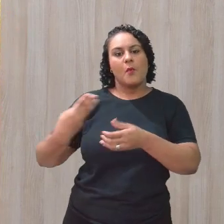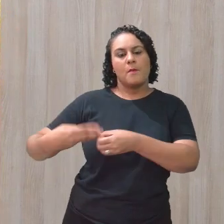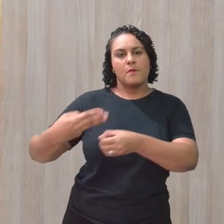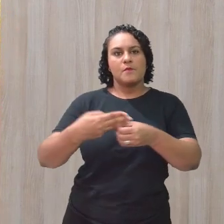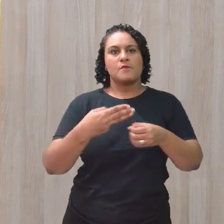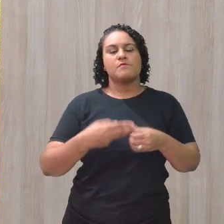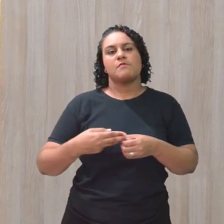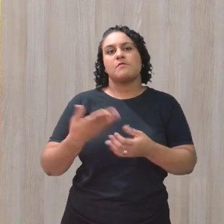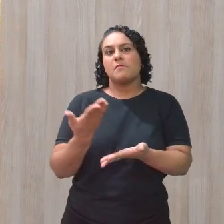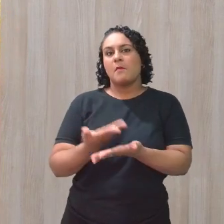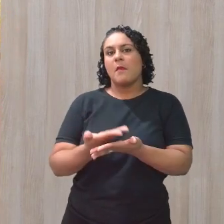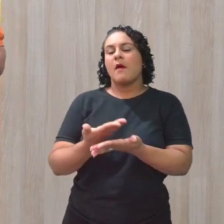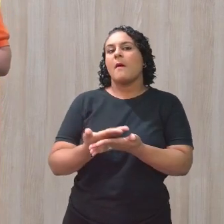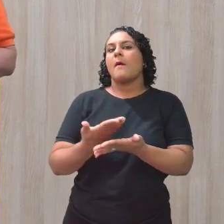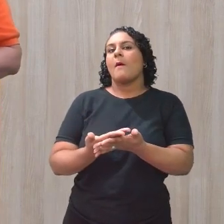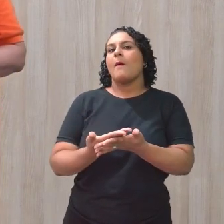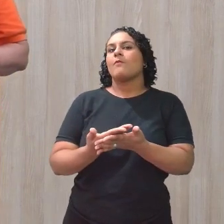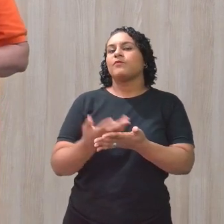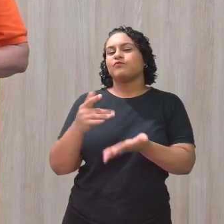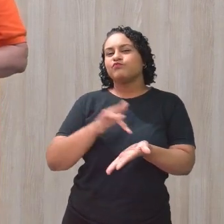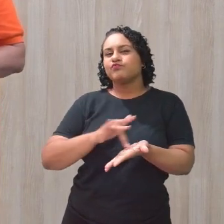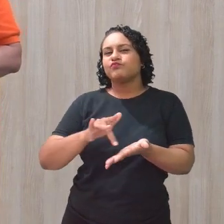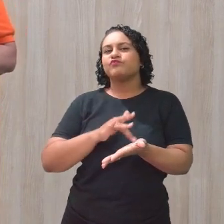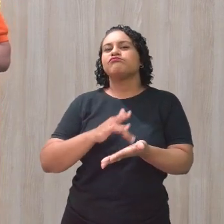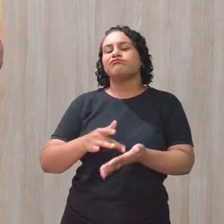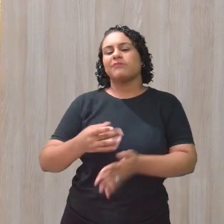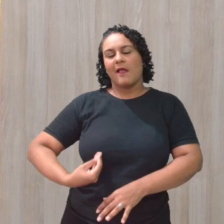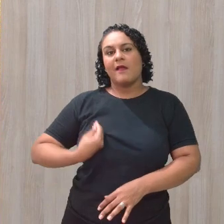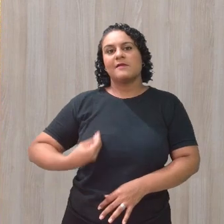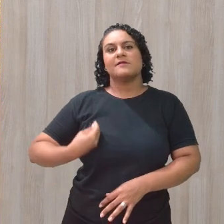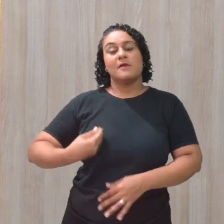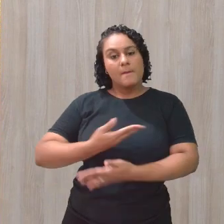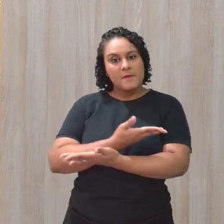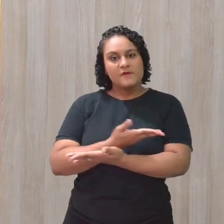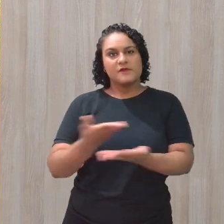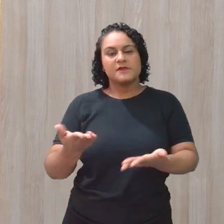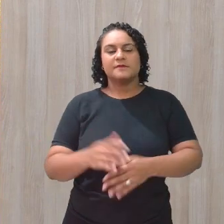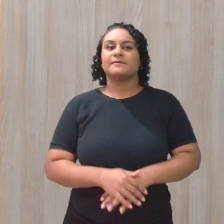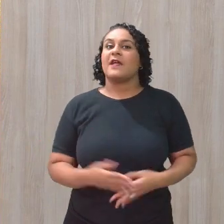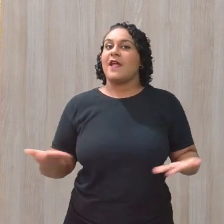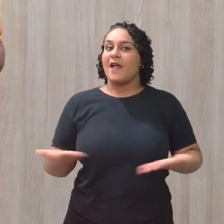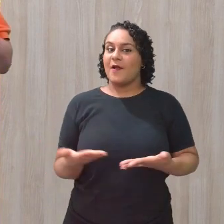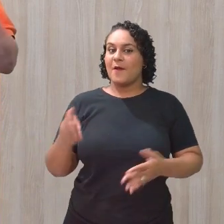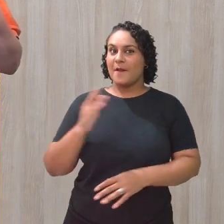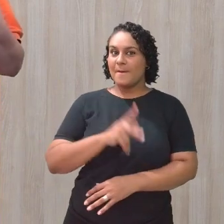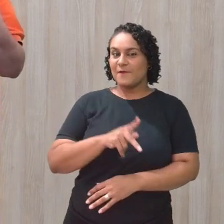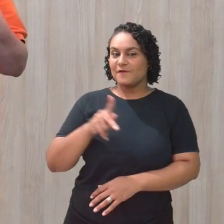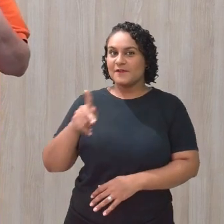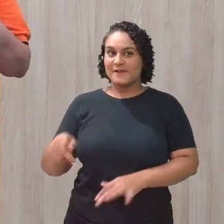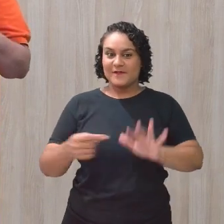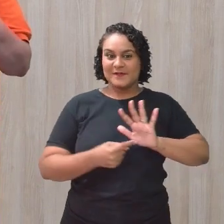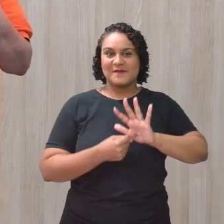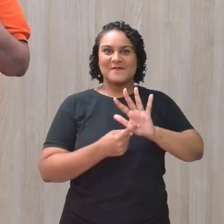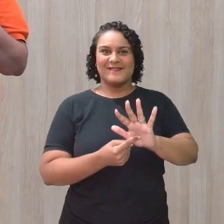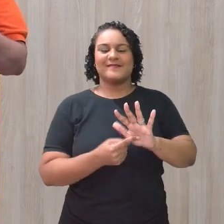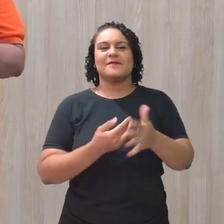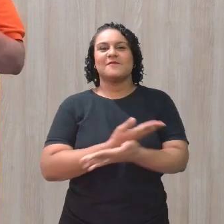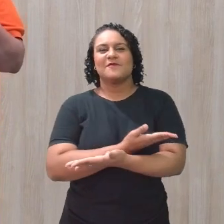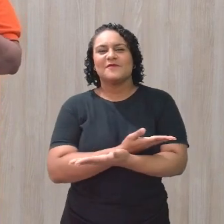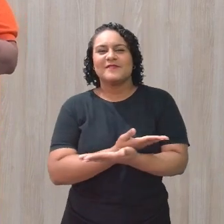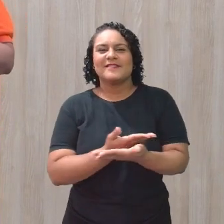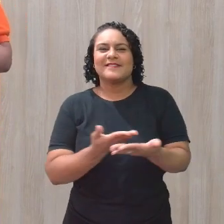e para vocês, tá bom? Então, a professora Camille agora vai dar aquele alô, não é? Aquele